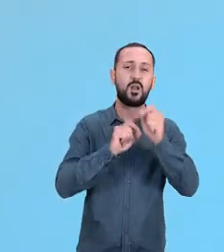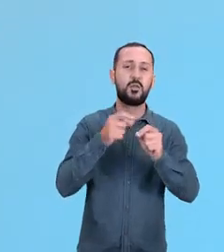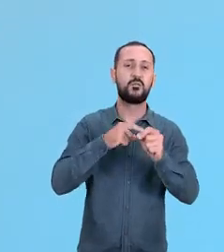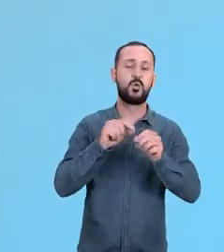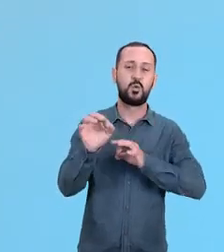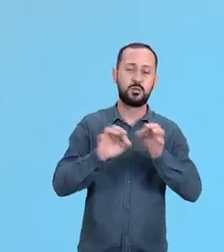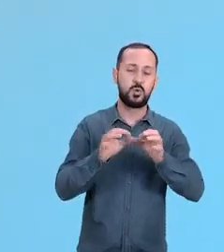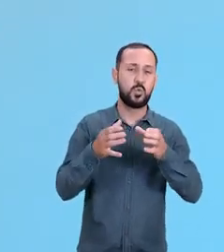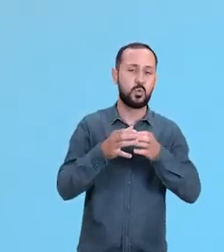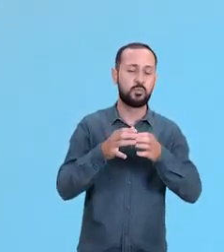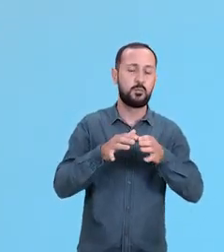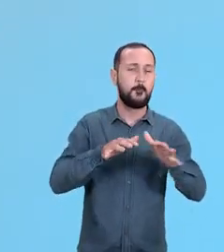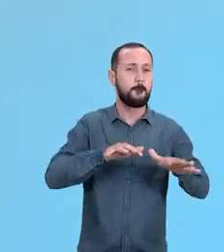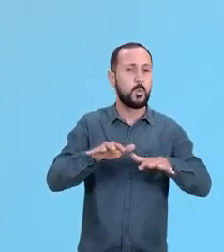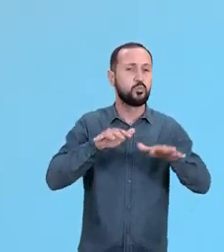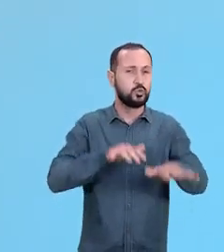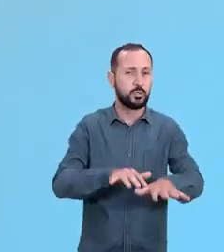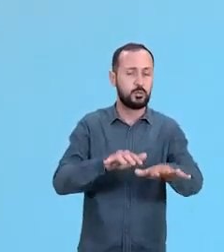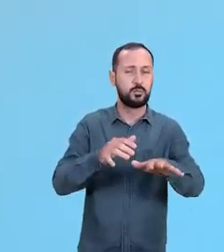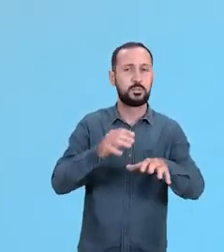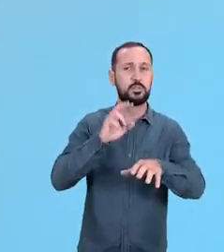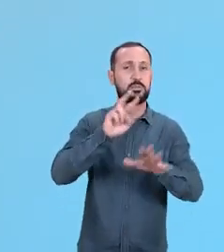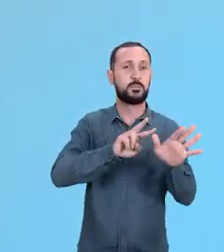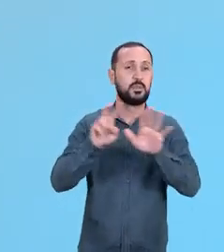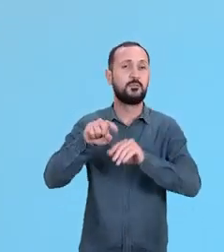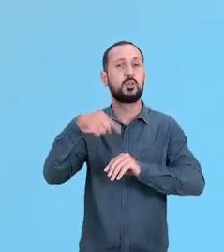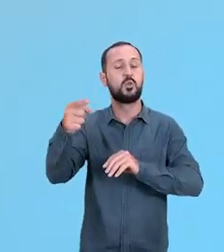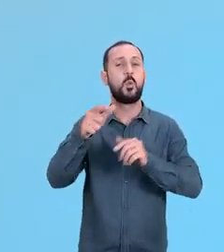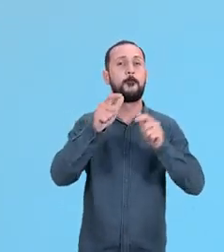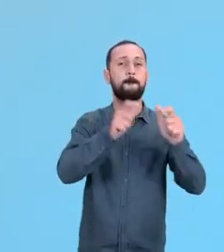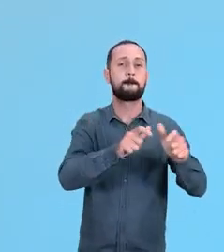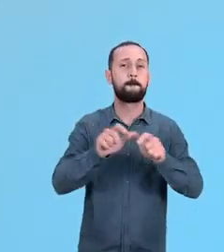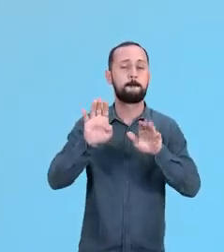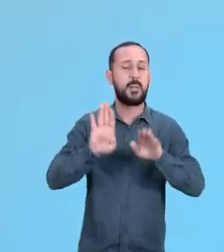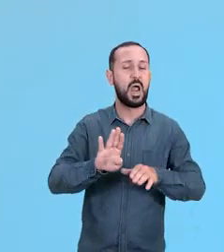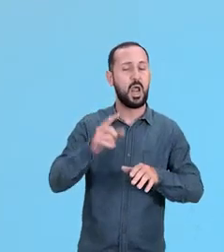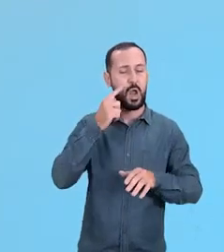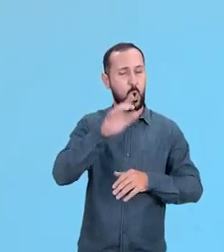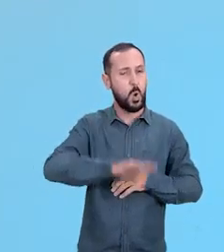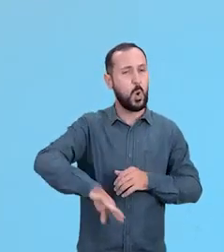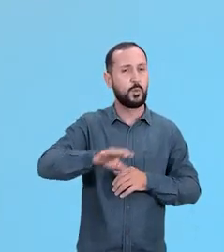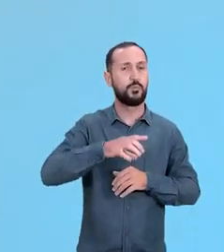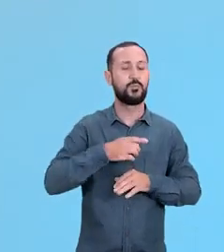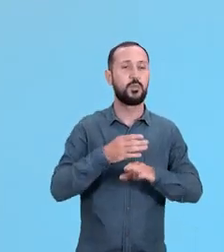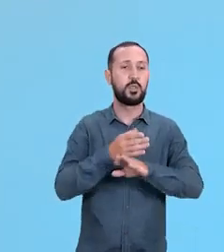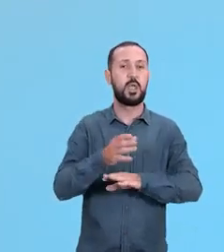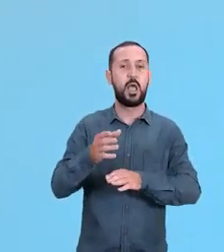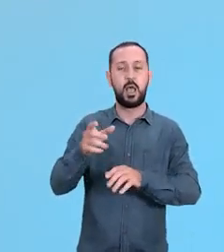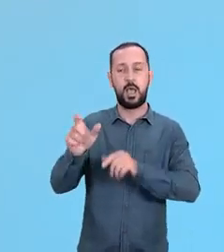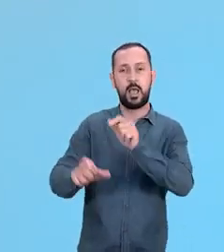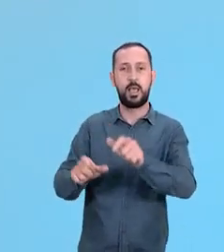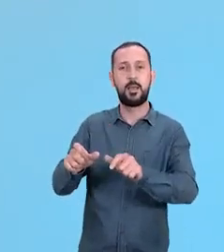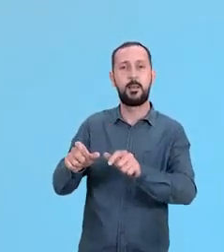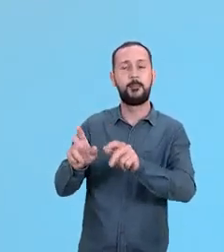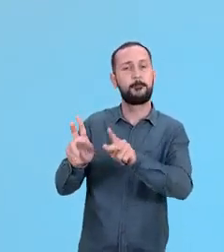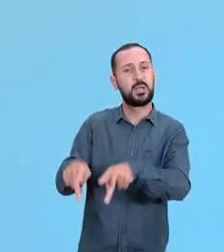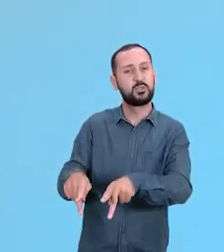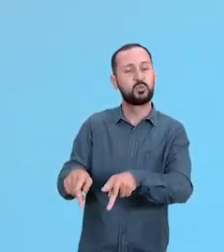fazer um mutirão a semana que vem num determinado bairro e as pessoas vão colocar